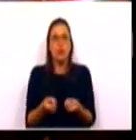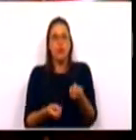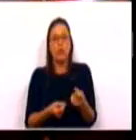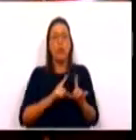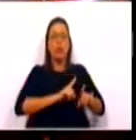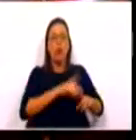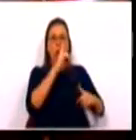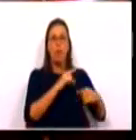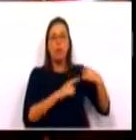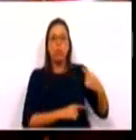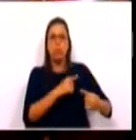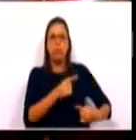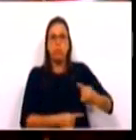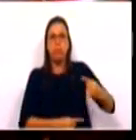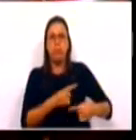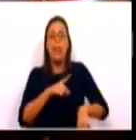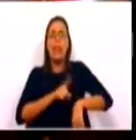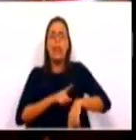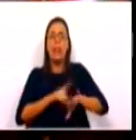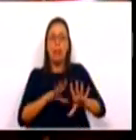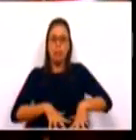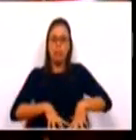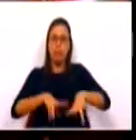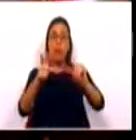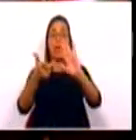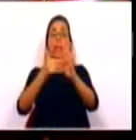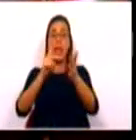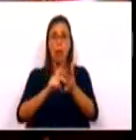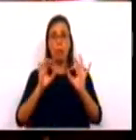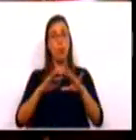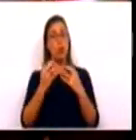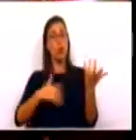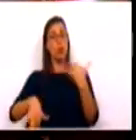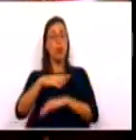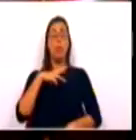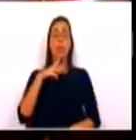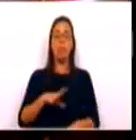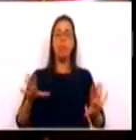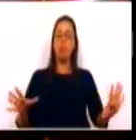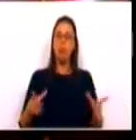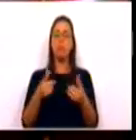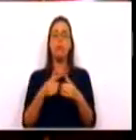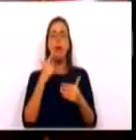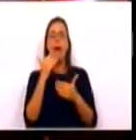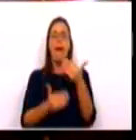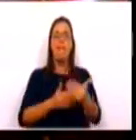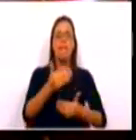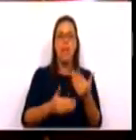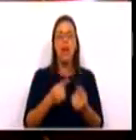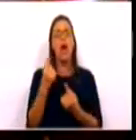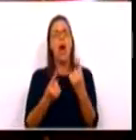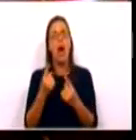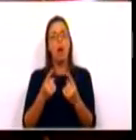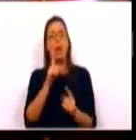por diversos governos, ao ritmo do progresso tecnológico da própria sociedade portuguesa, marcada por avanços e